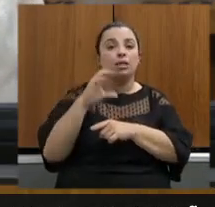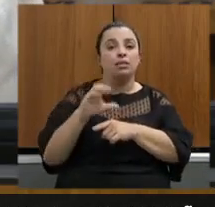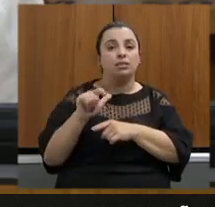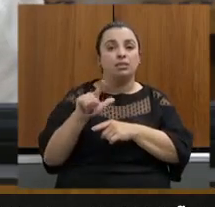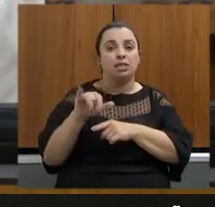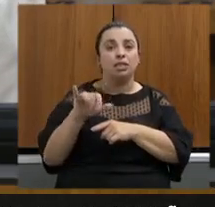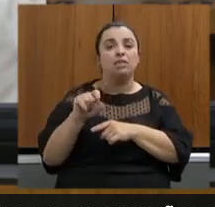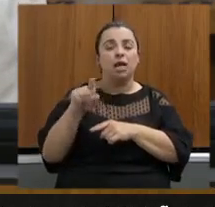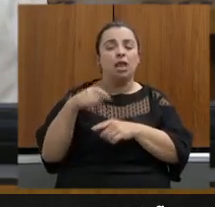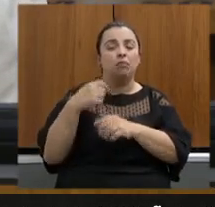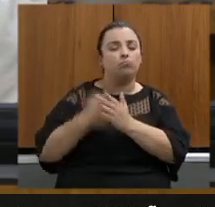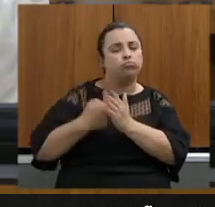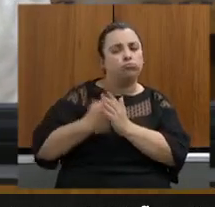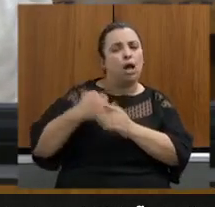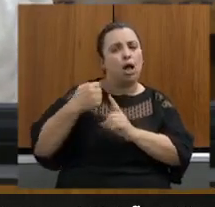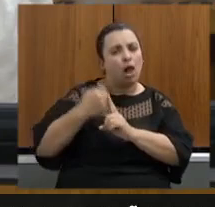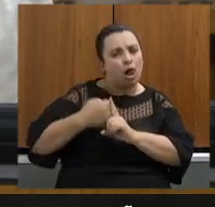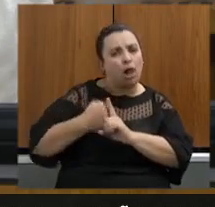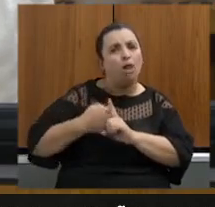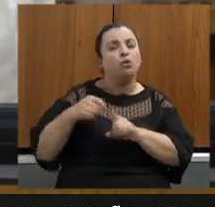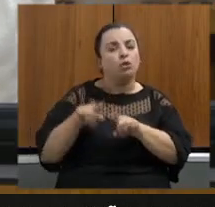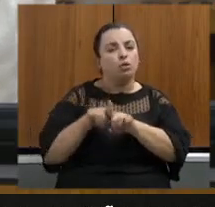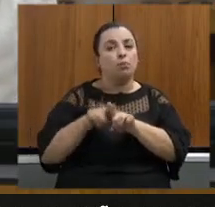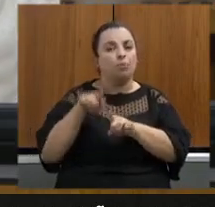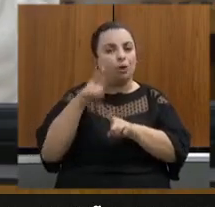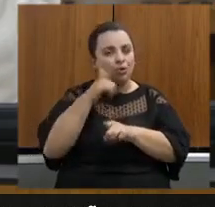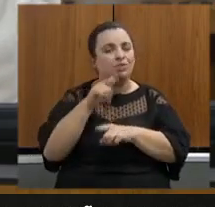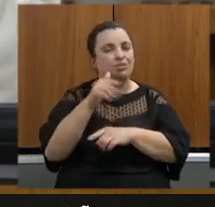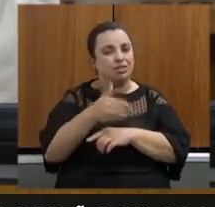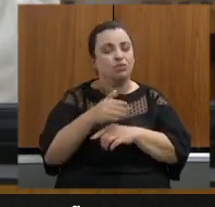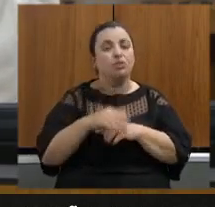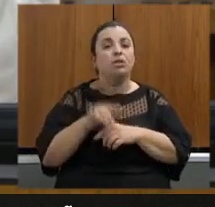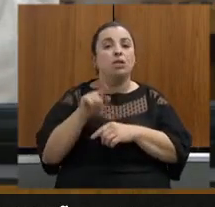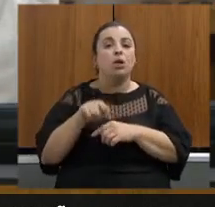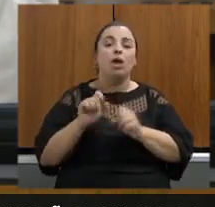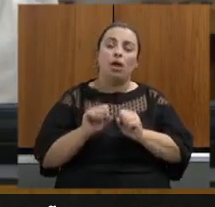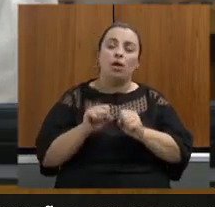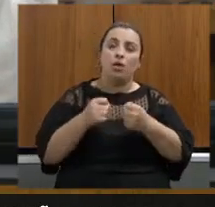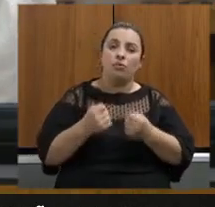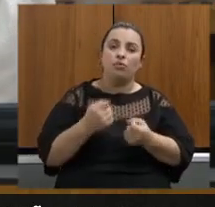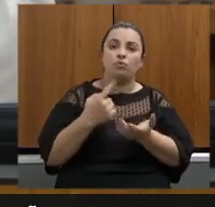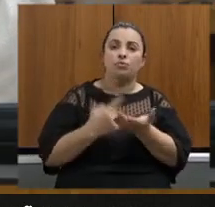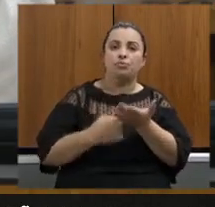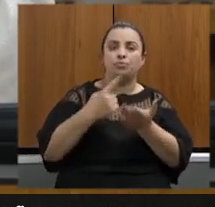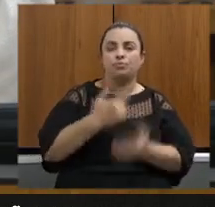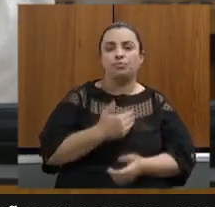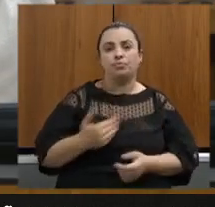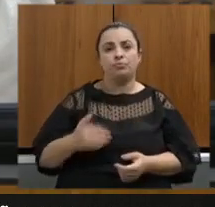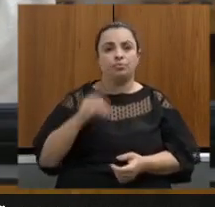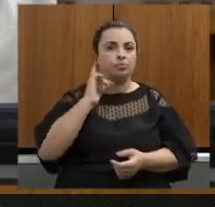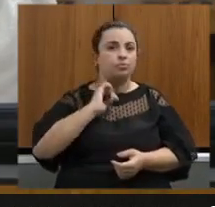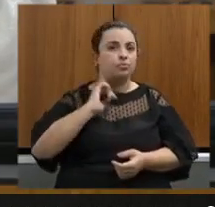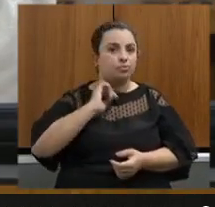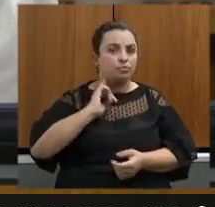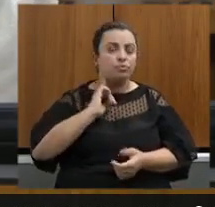acho que é vai ser importante como eu disse reforça o comprometimento do governo de Minas com de fato